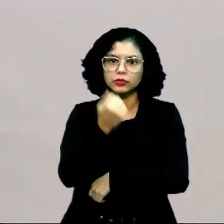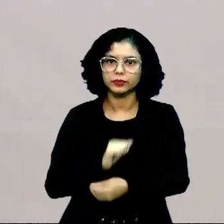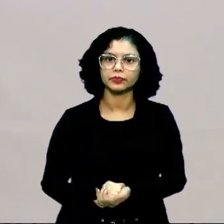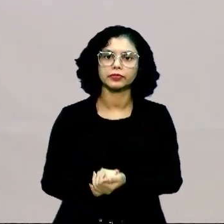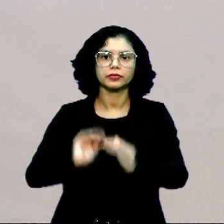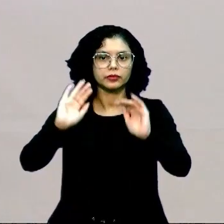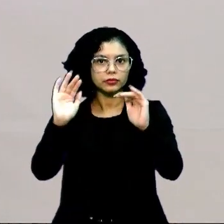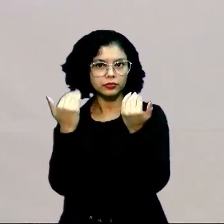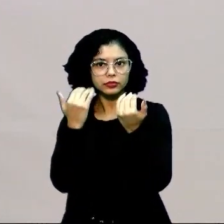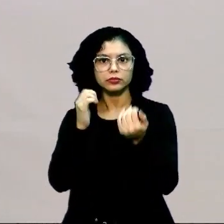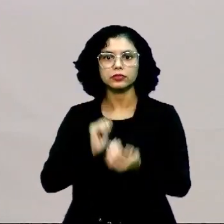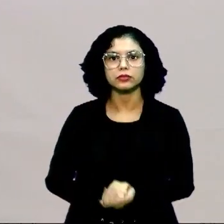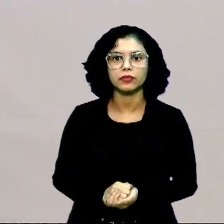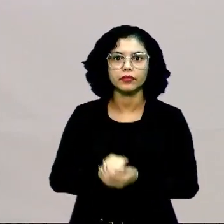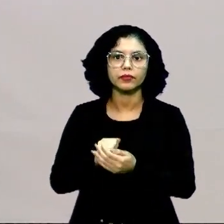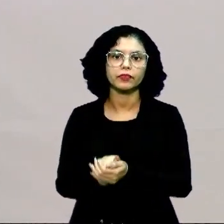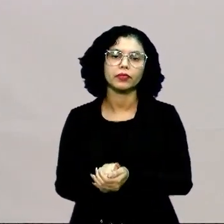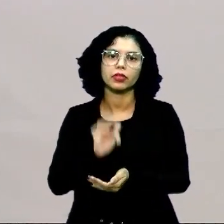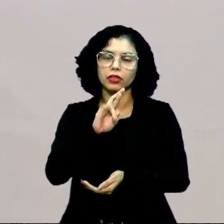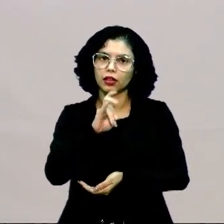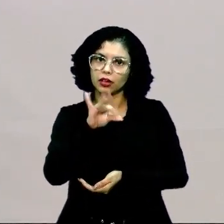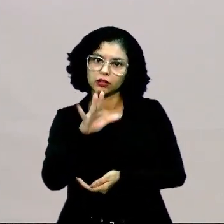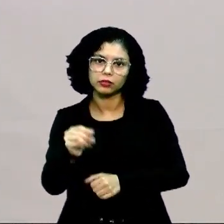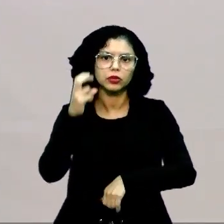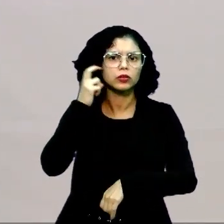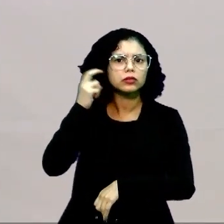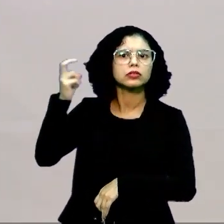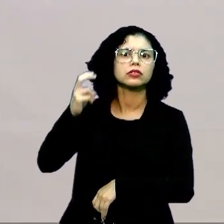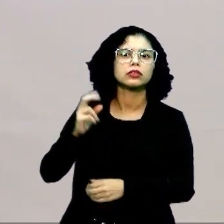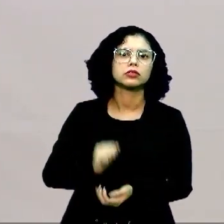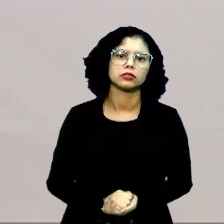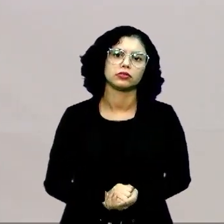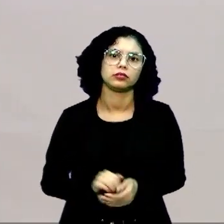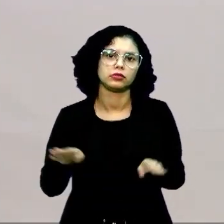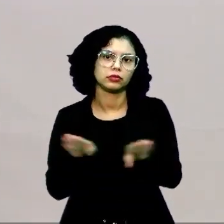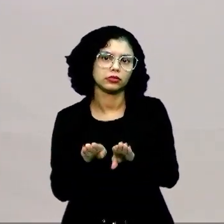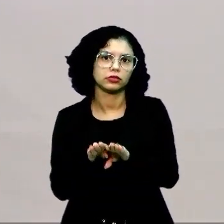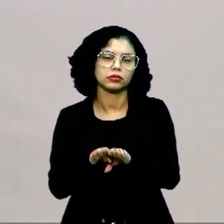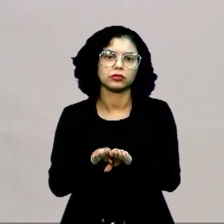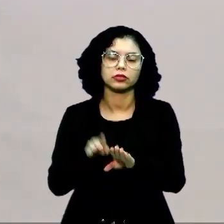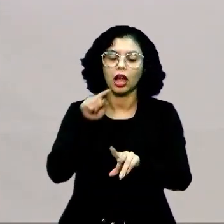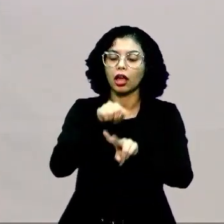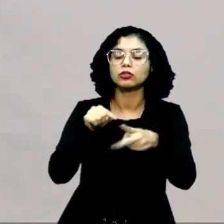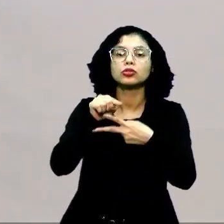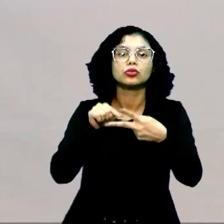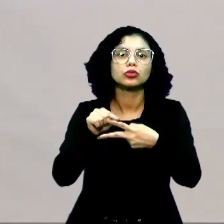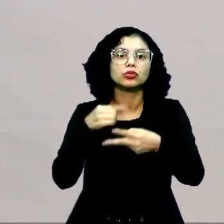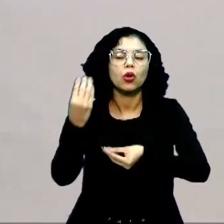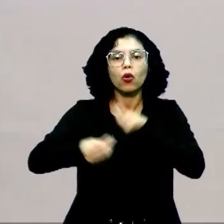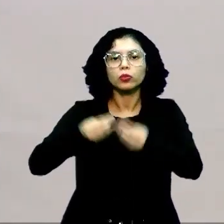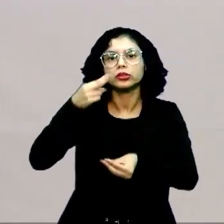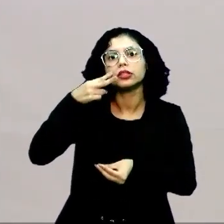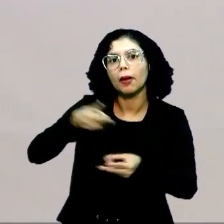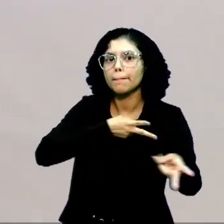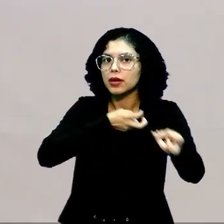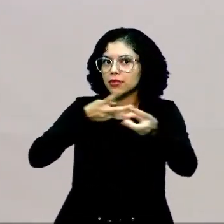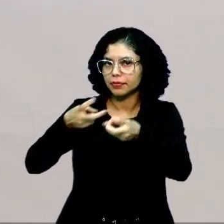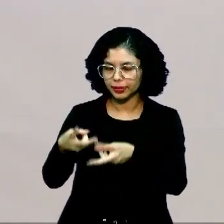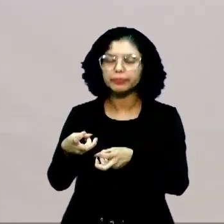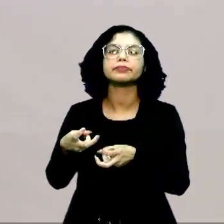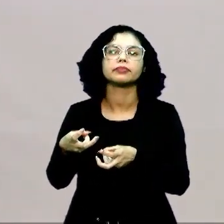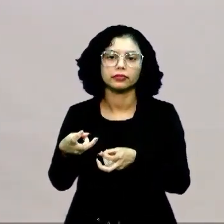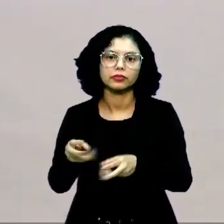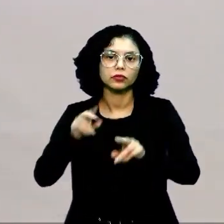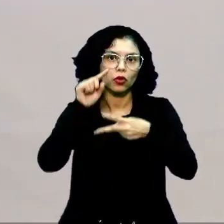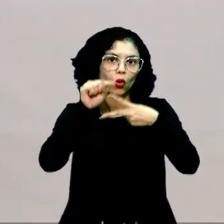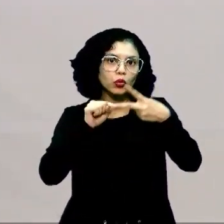para mim. Então, relativismo cultural e a questão de etnocentrismo. Conforme vocês puderam observar,